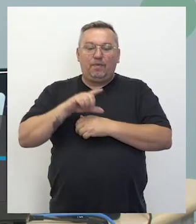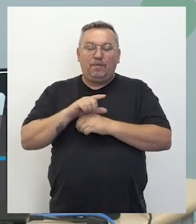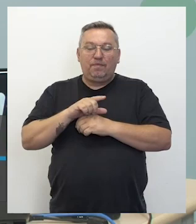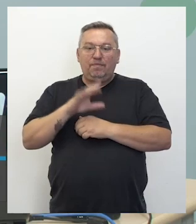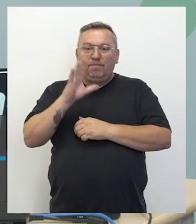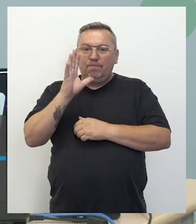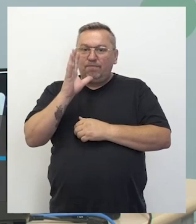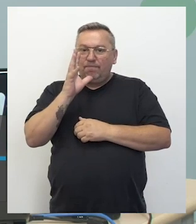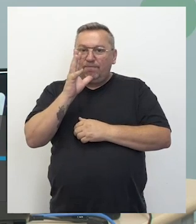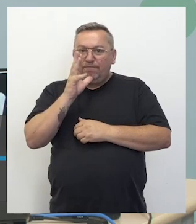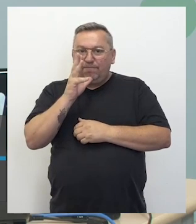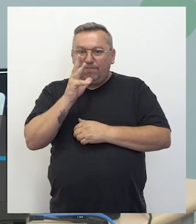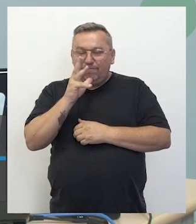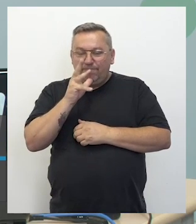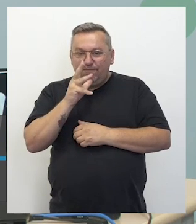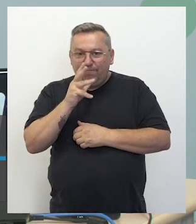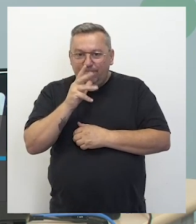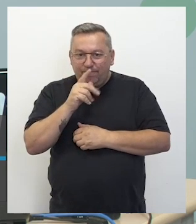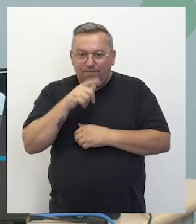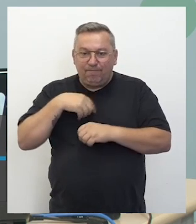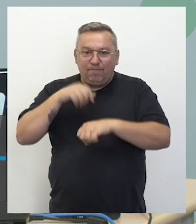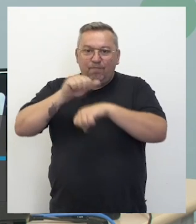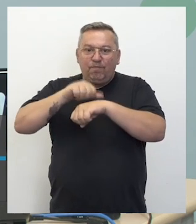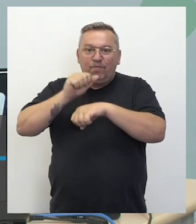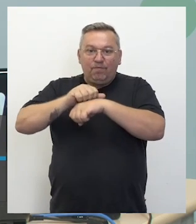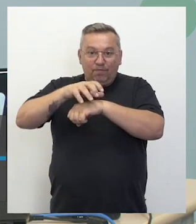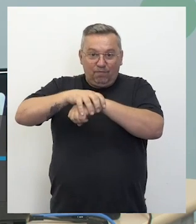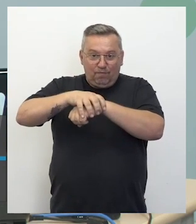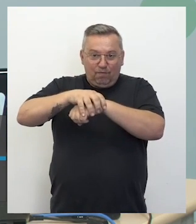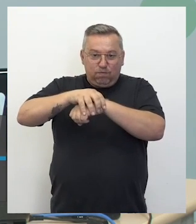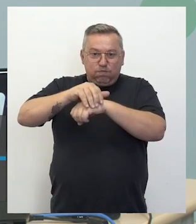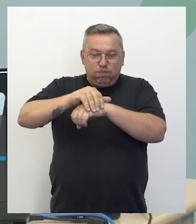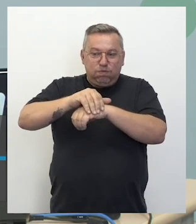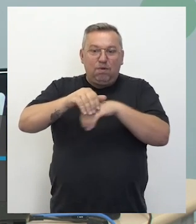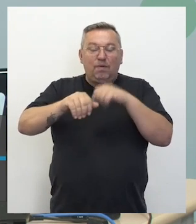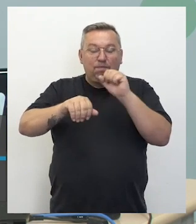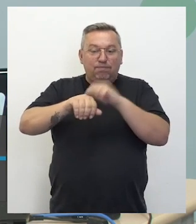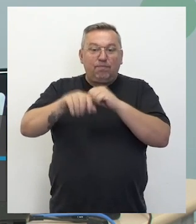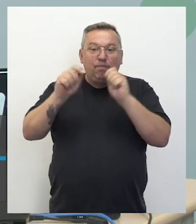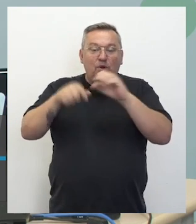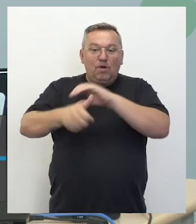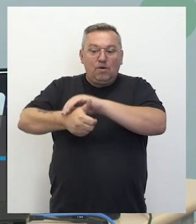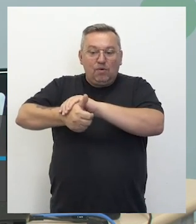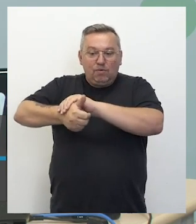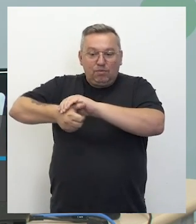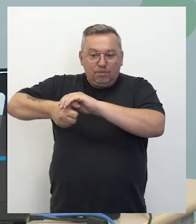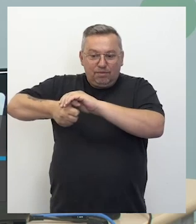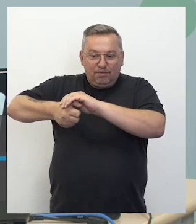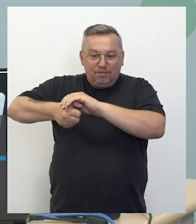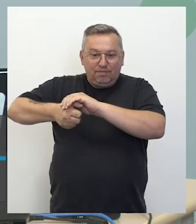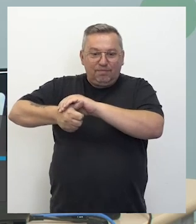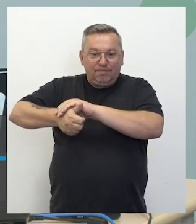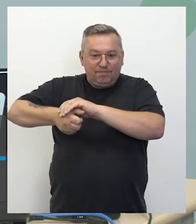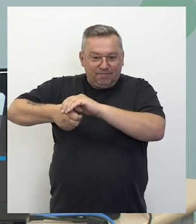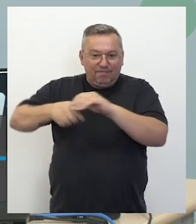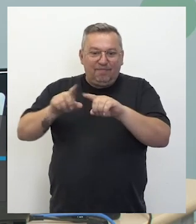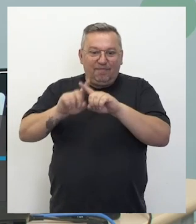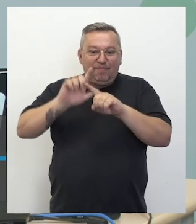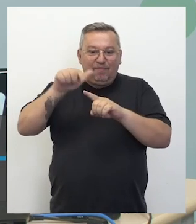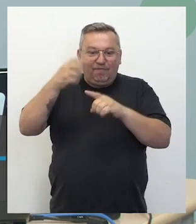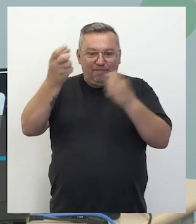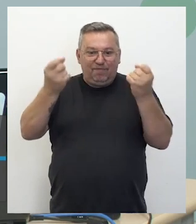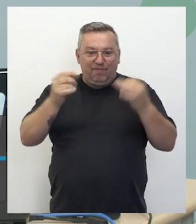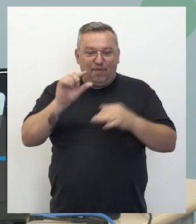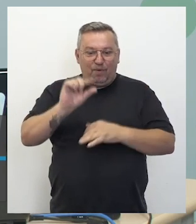lentas, a Larissa falou. Tem uma casca grossa onde elas podem se esconder. Verdade. Depois a gente vai comentar um pouquinho mais sobre isso,